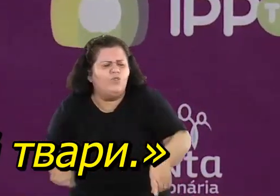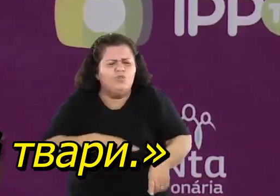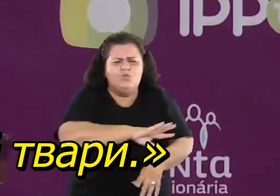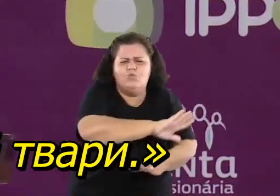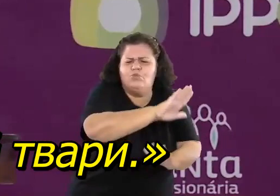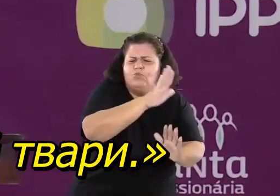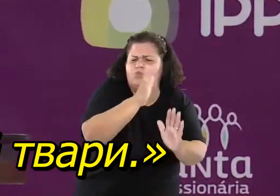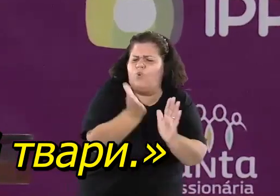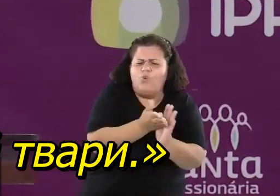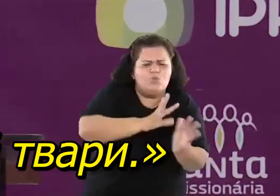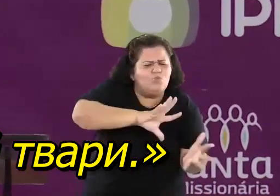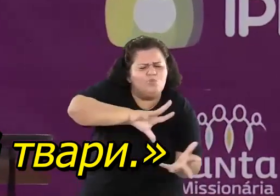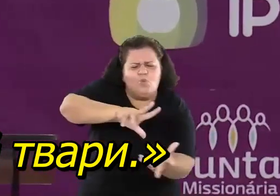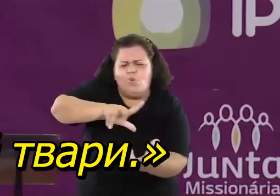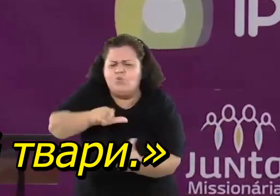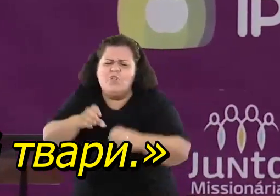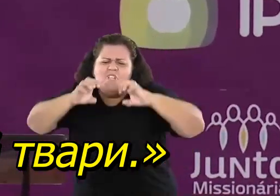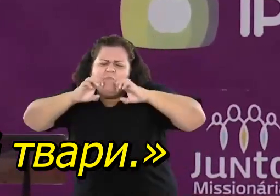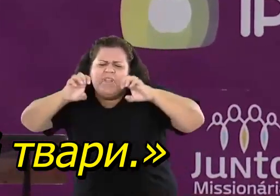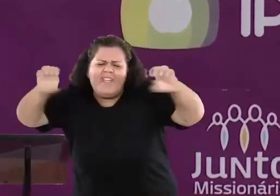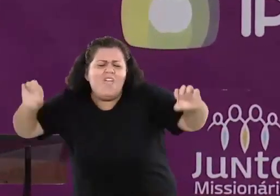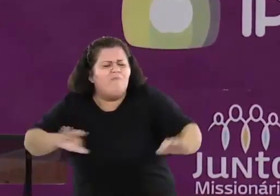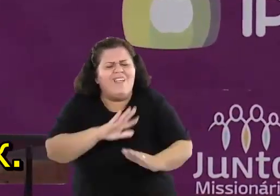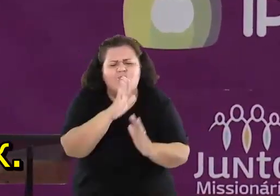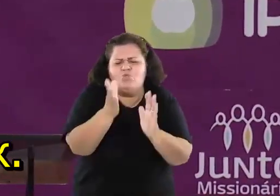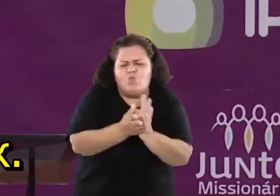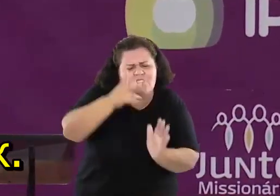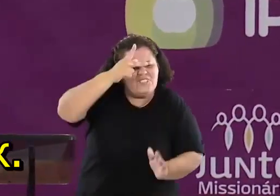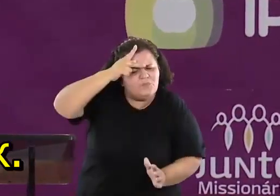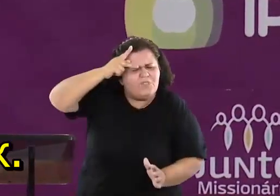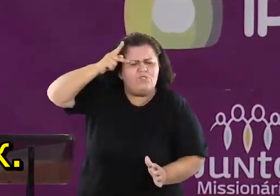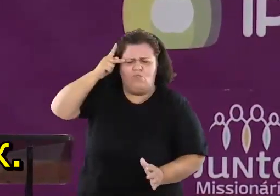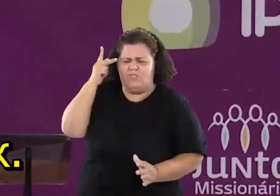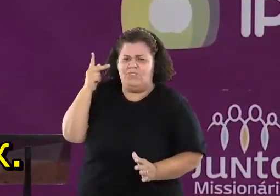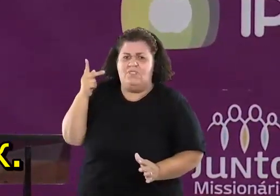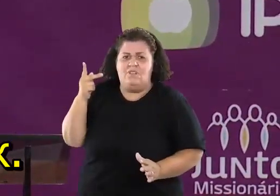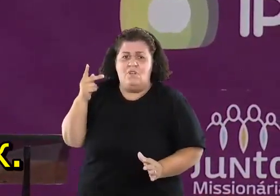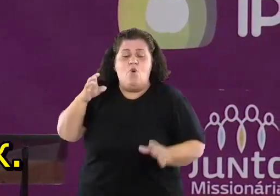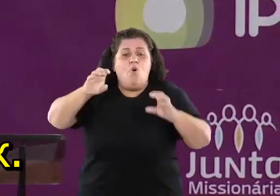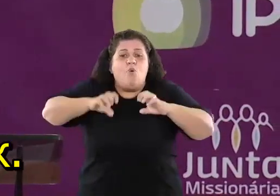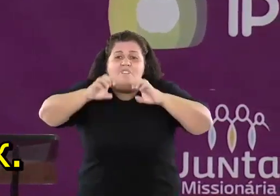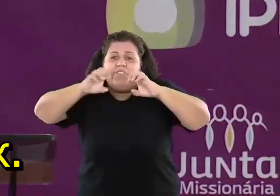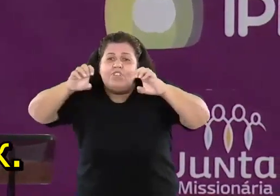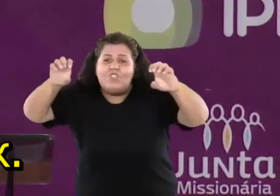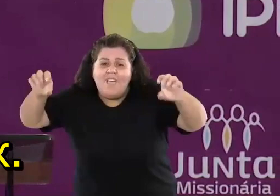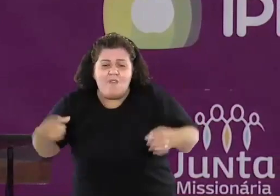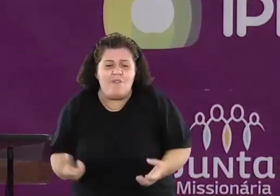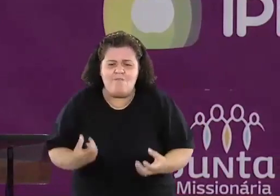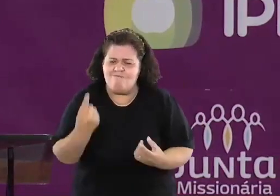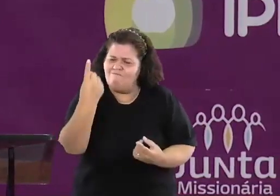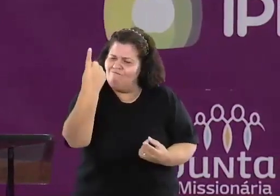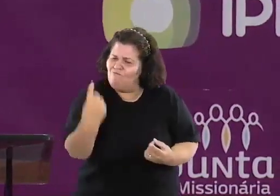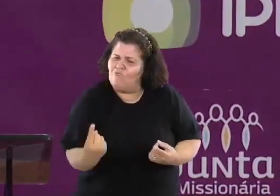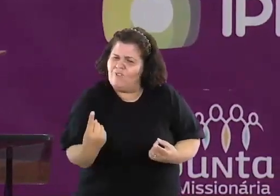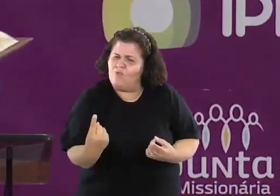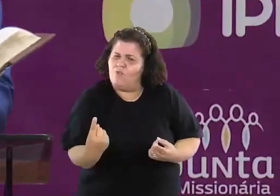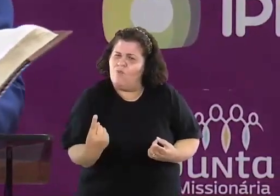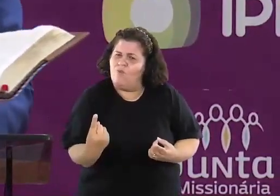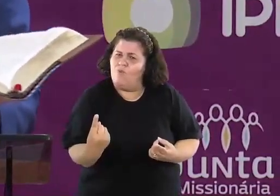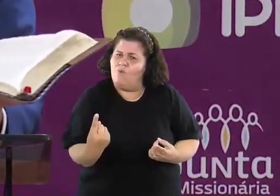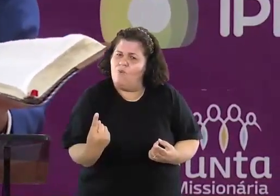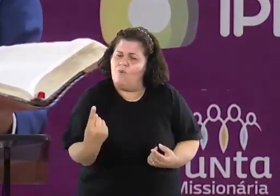Evangelho a toda criatura. O Evangelho é uma pessoa, o